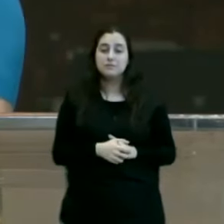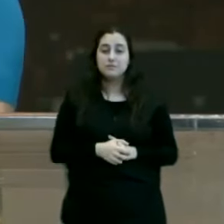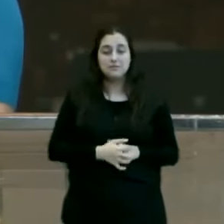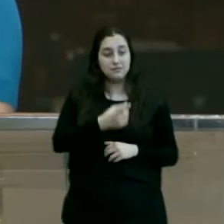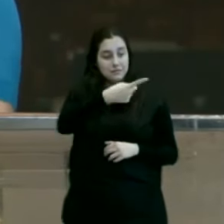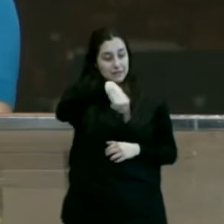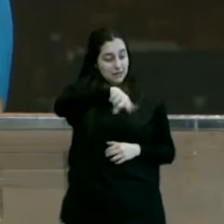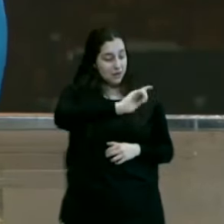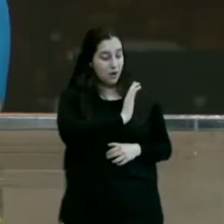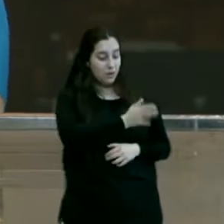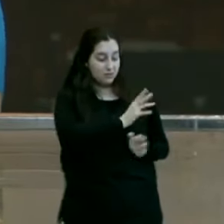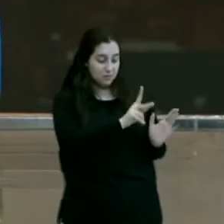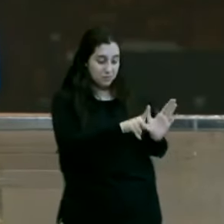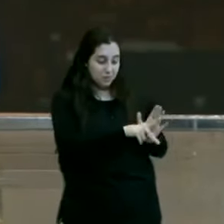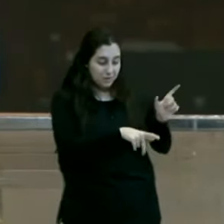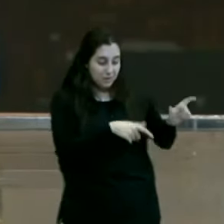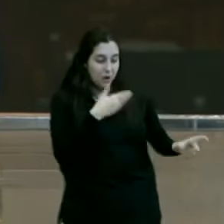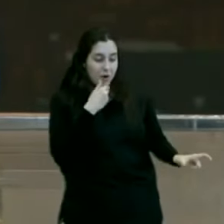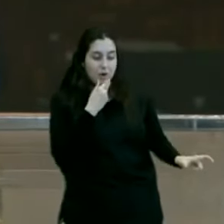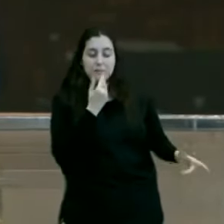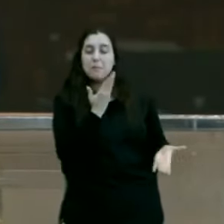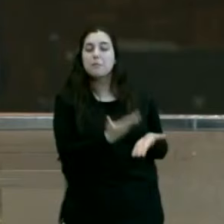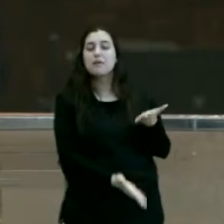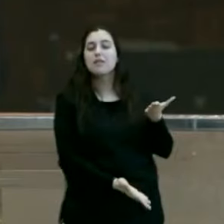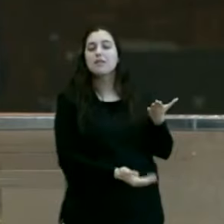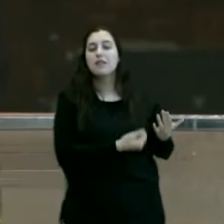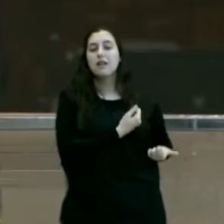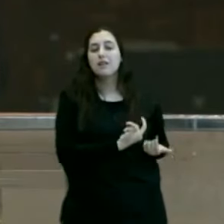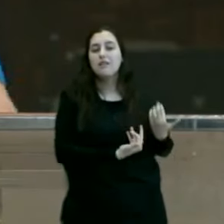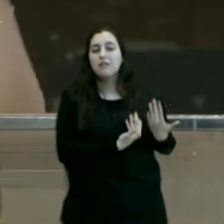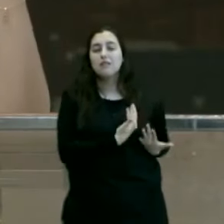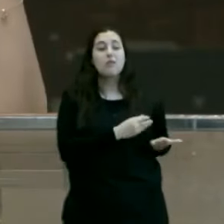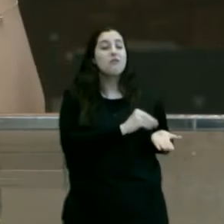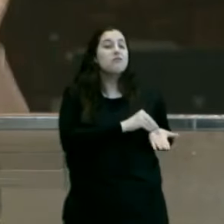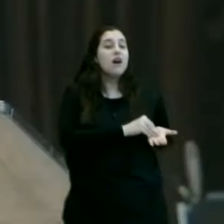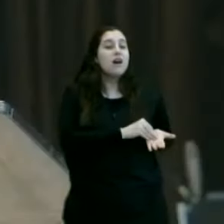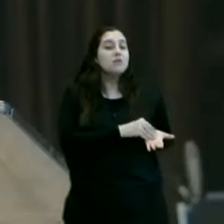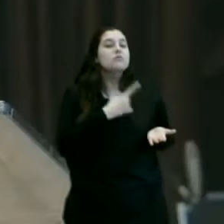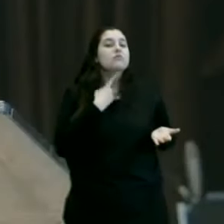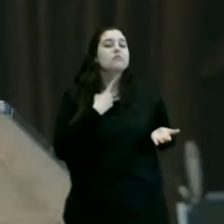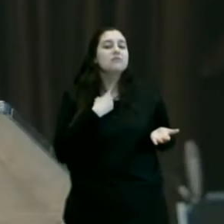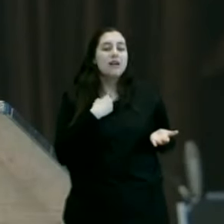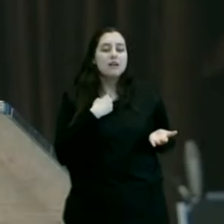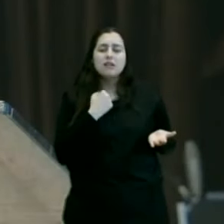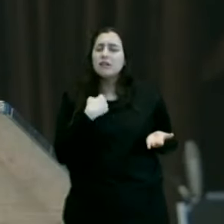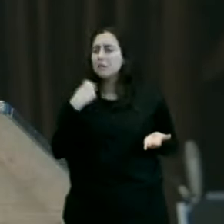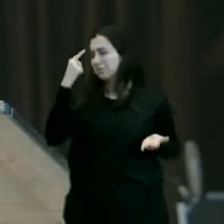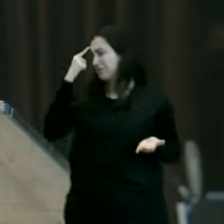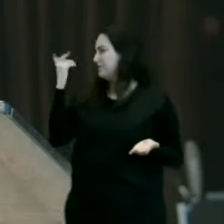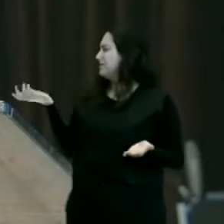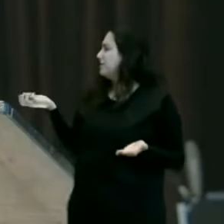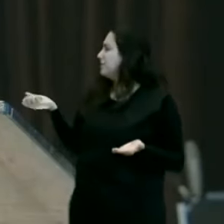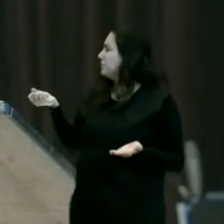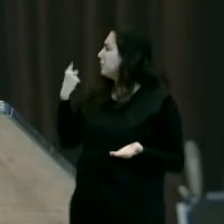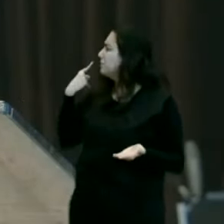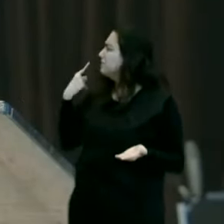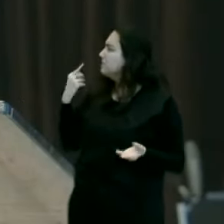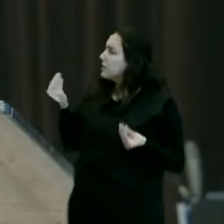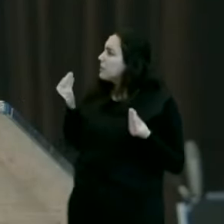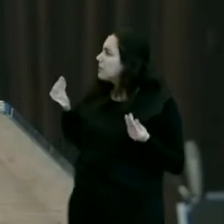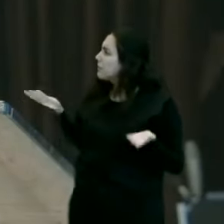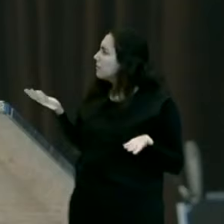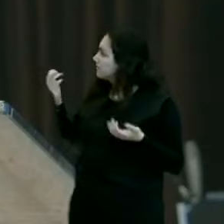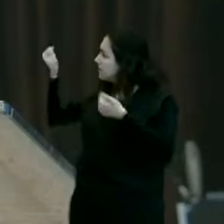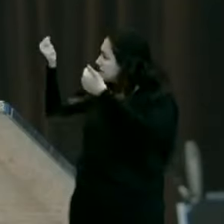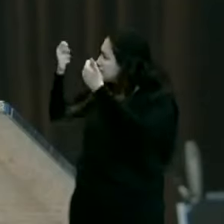coração do homem ele perdeu o avivamento. E eu falei, como assim, Senhor? Me explica isso,